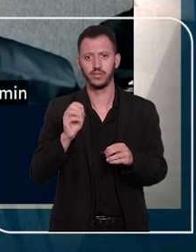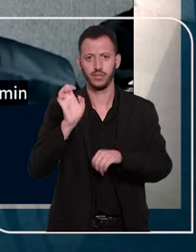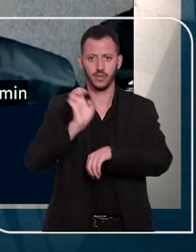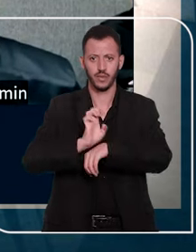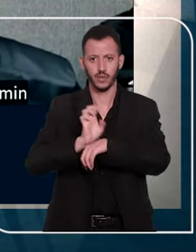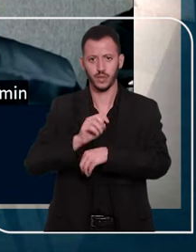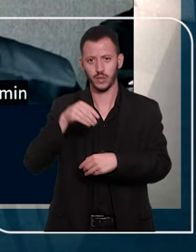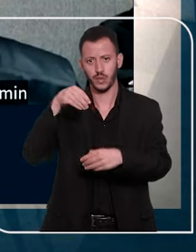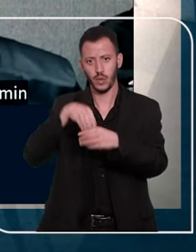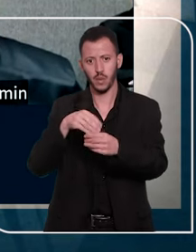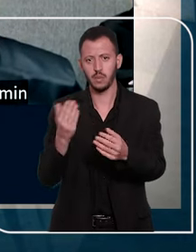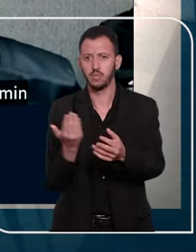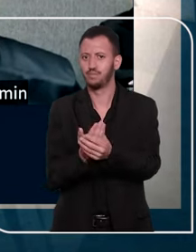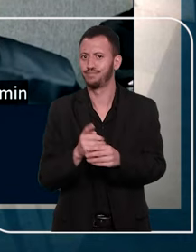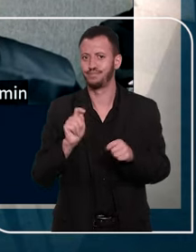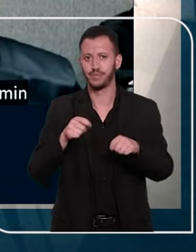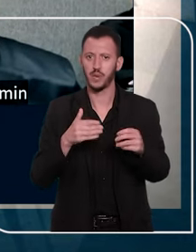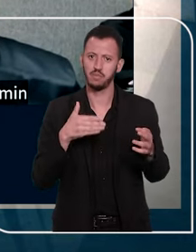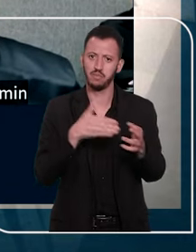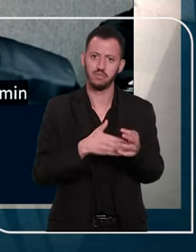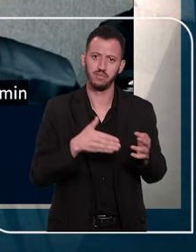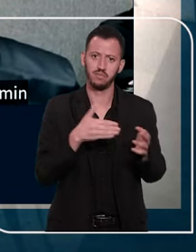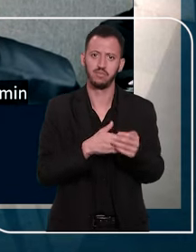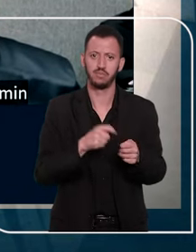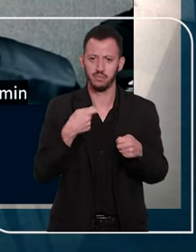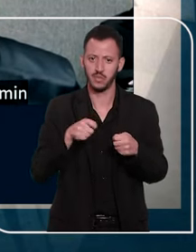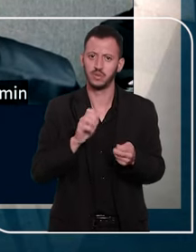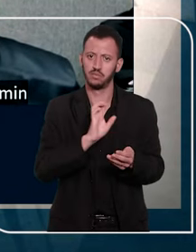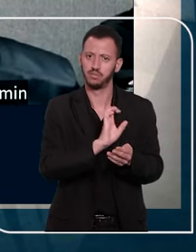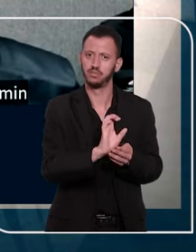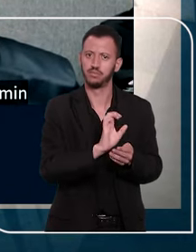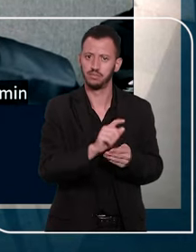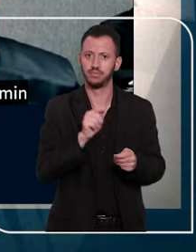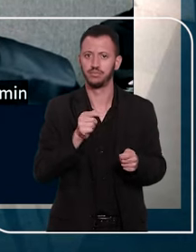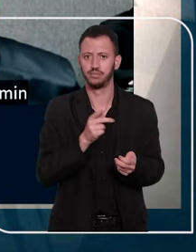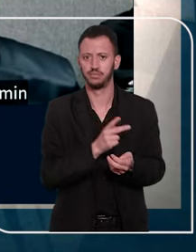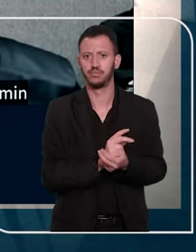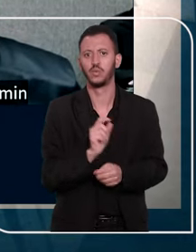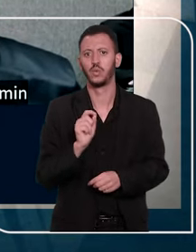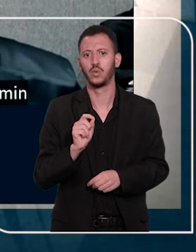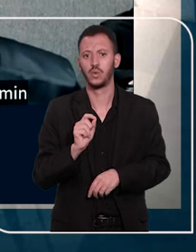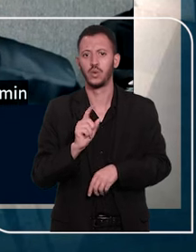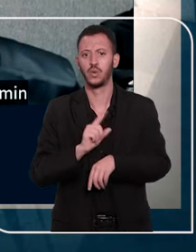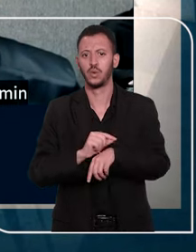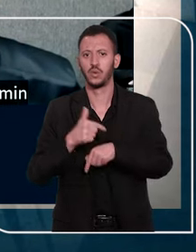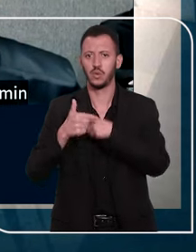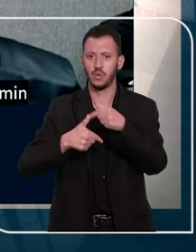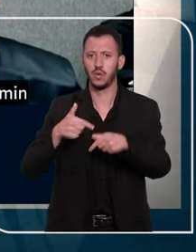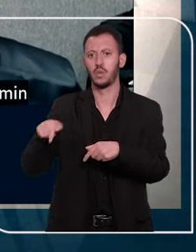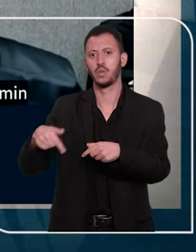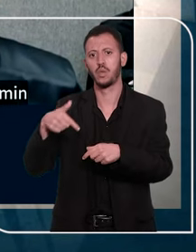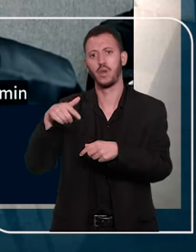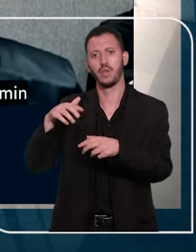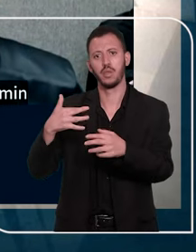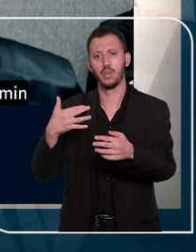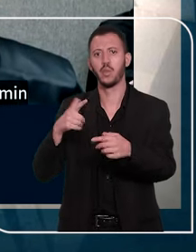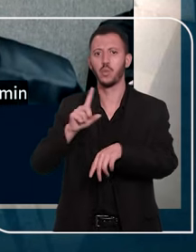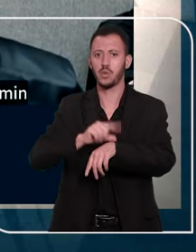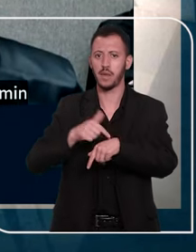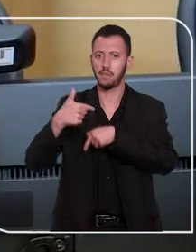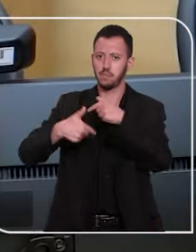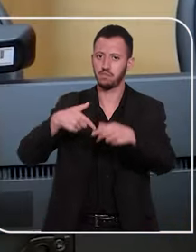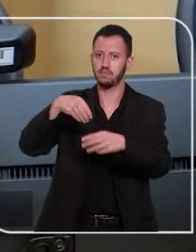de o estado não ser parte no processo não impede que ele tenha de arcar com o pagamento definitivo dos honorários do perito